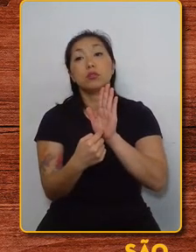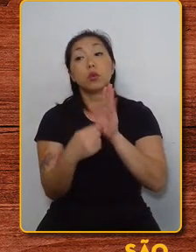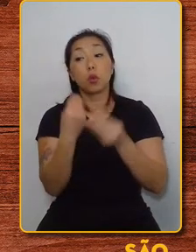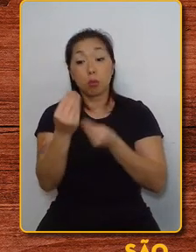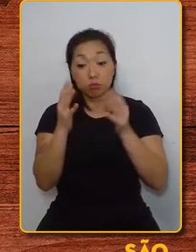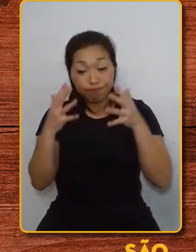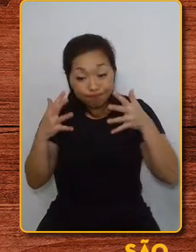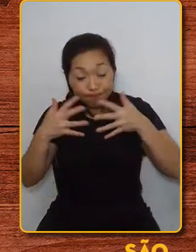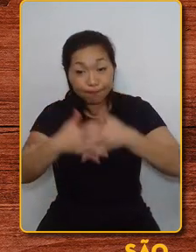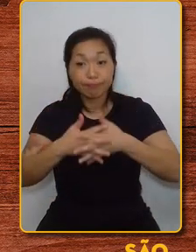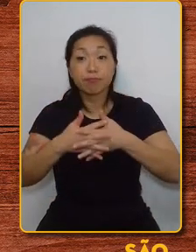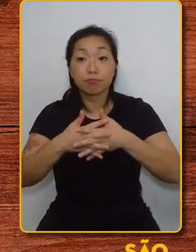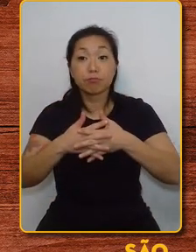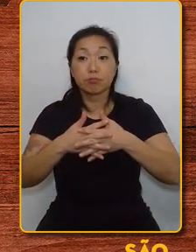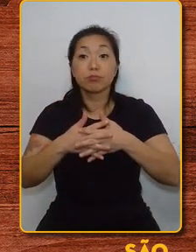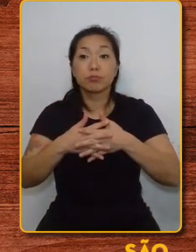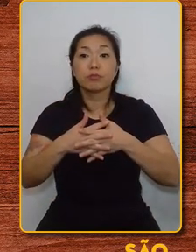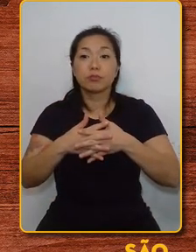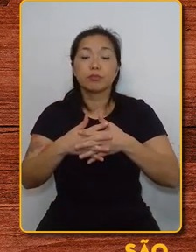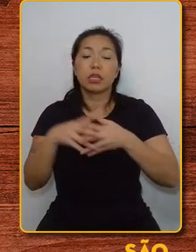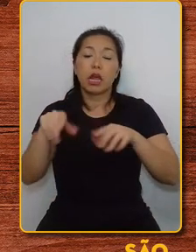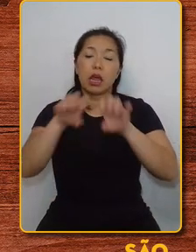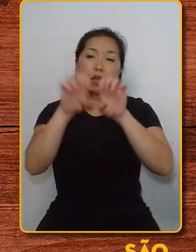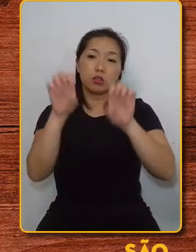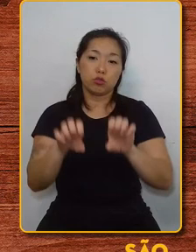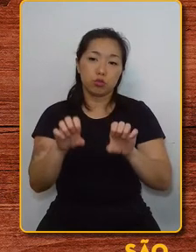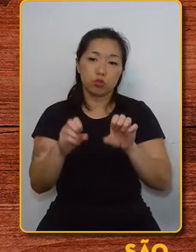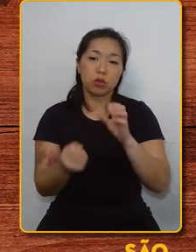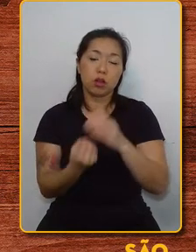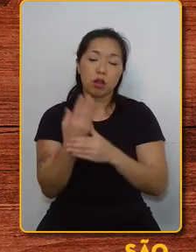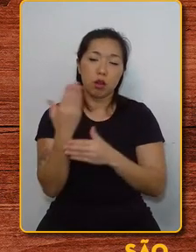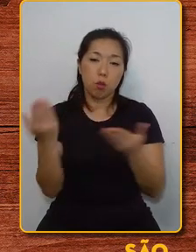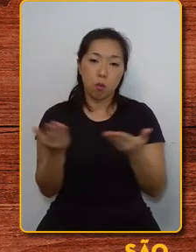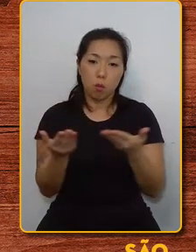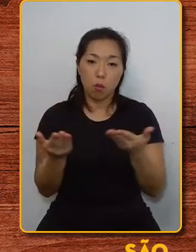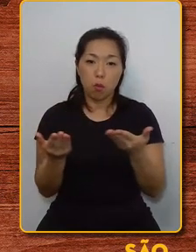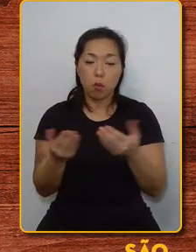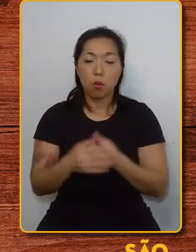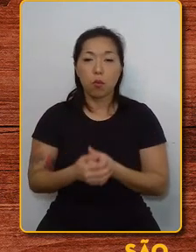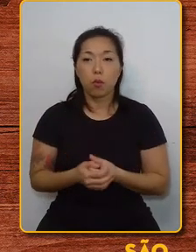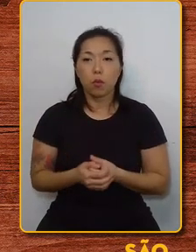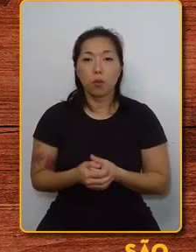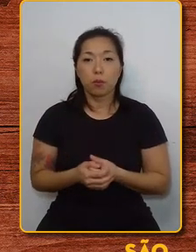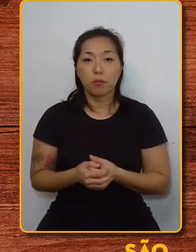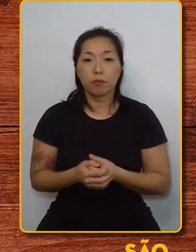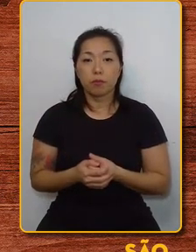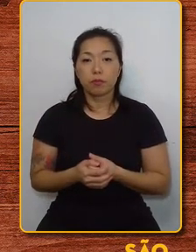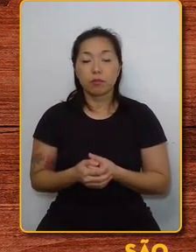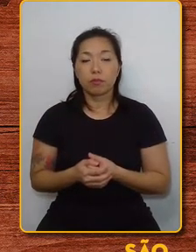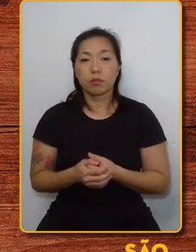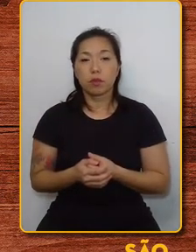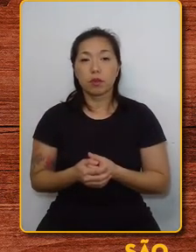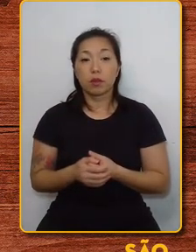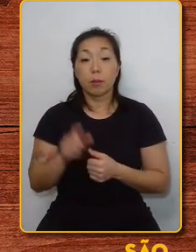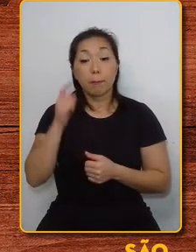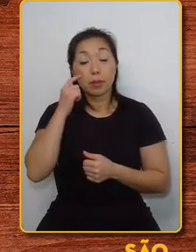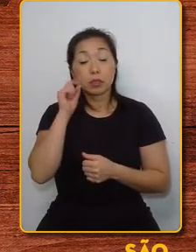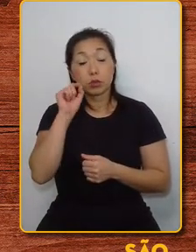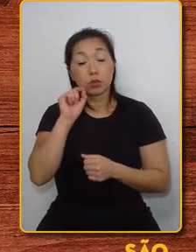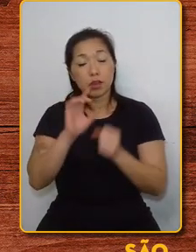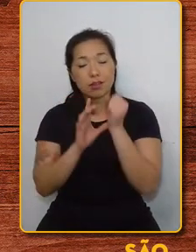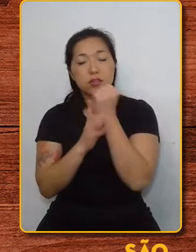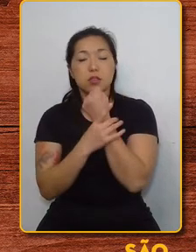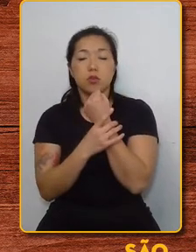é essa estrutura que foi criada da rede de segurança alimentar e nutricional que chega